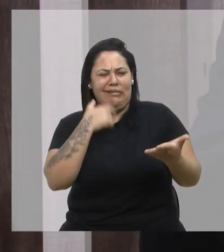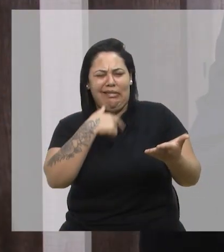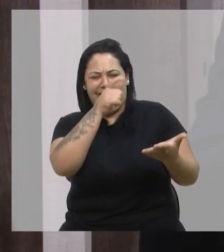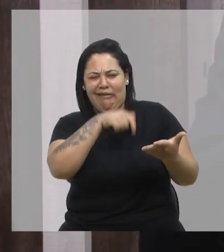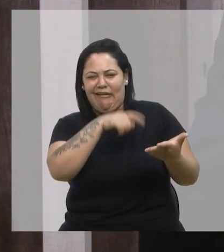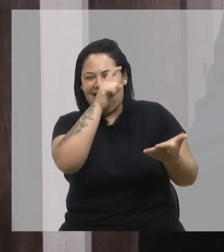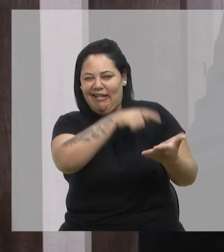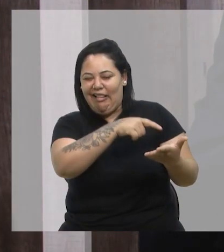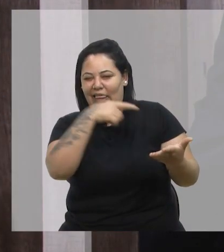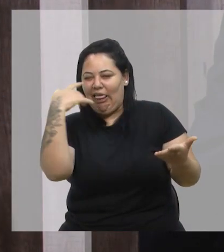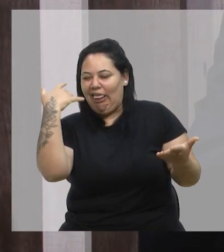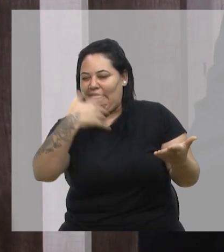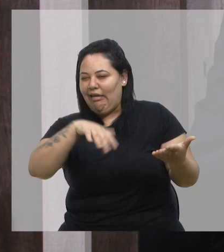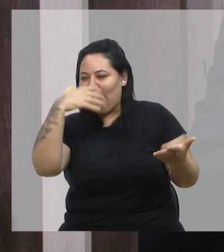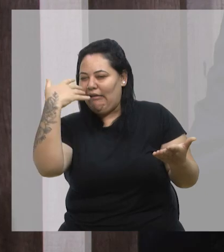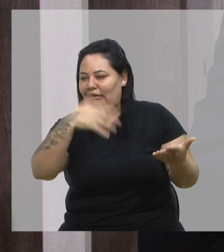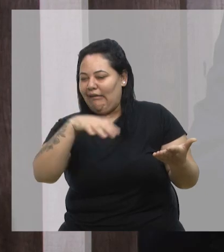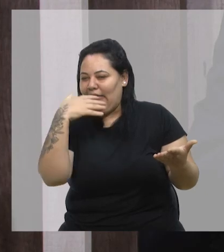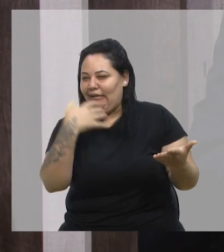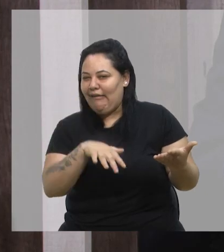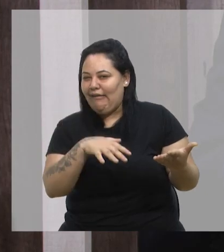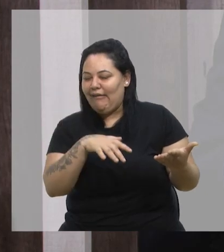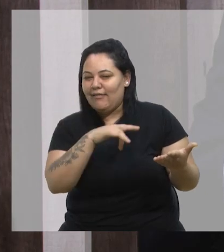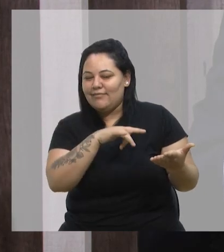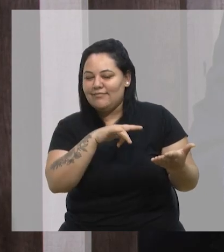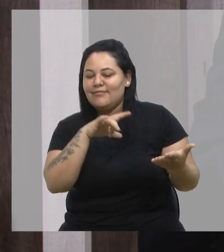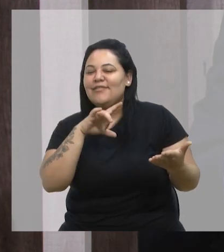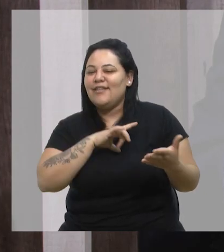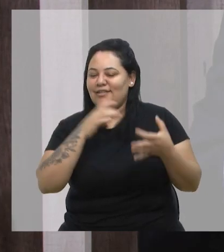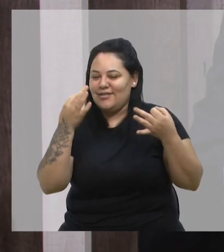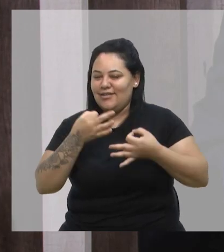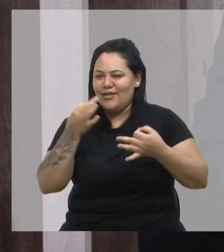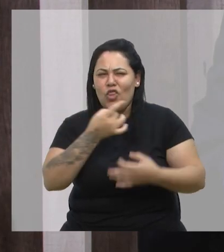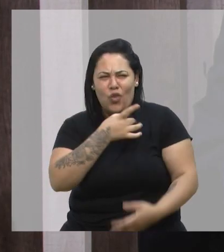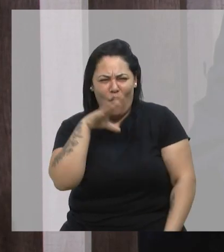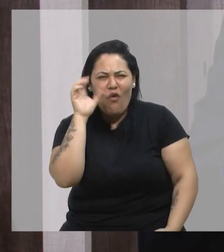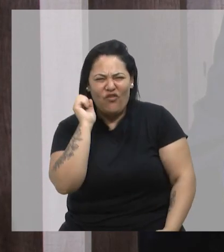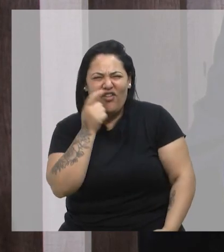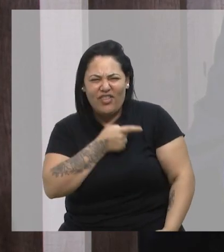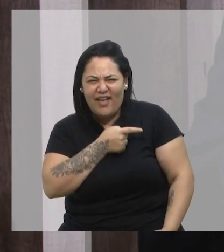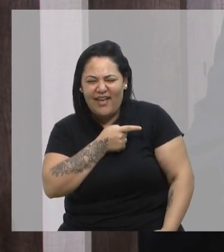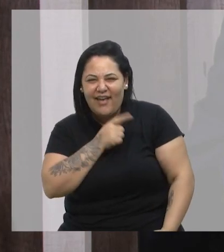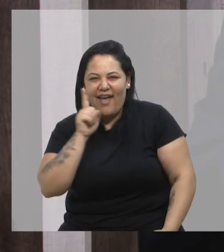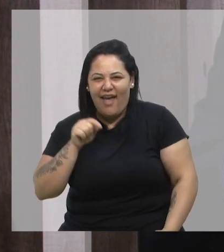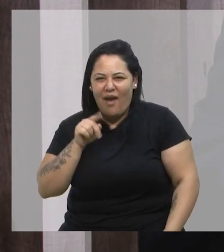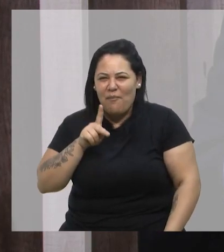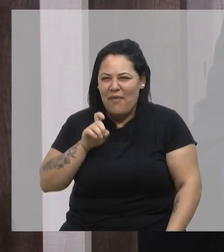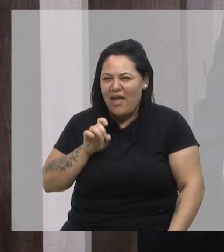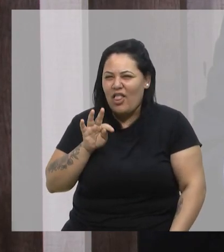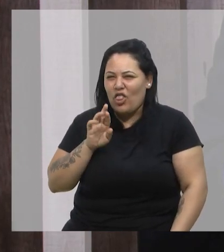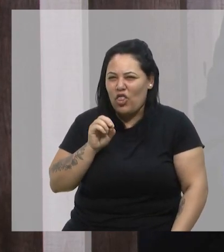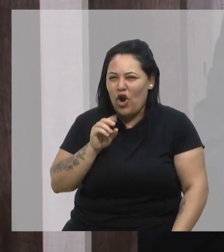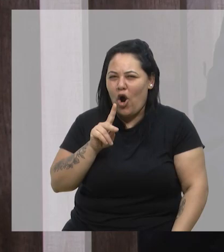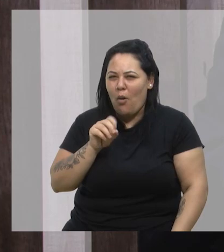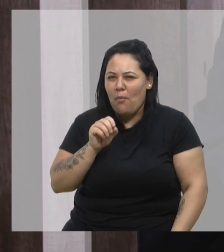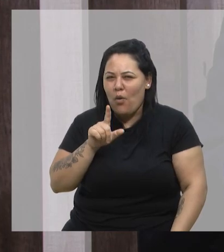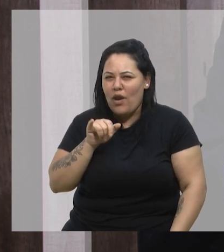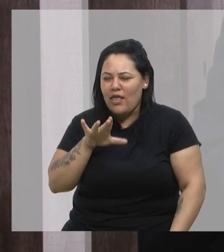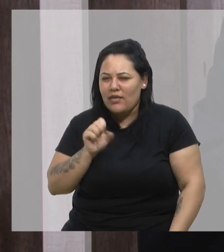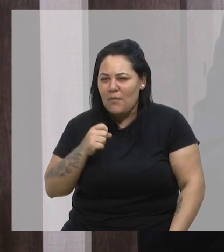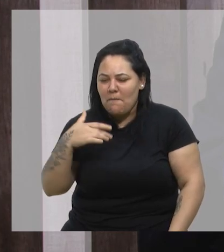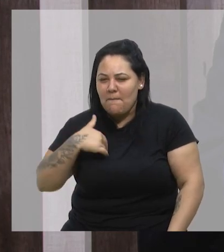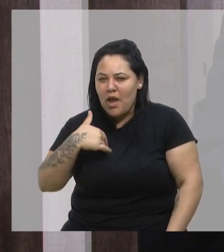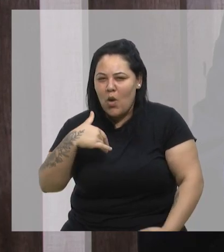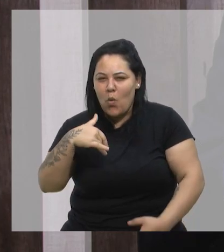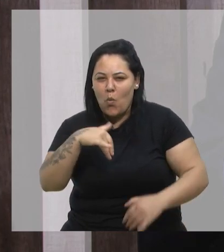Droga, garanto que aquele lá devia valer uma nota. Com certeza. Você ouviu, né? Era de Petrópolis.